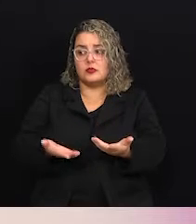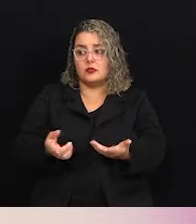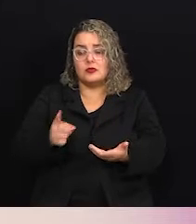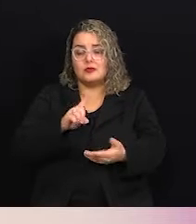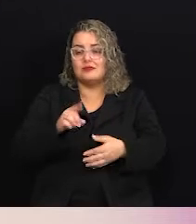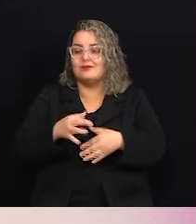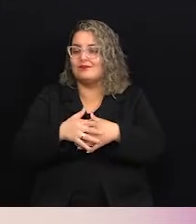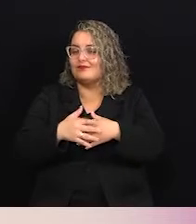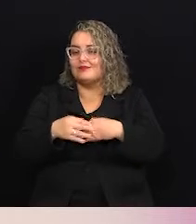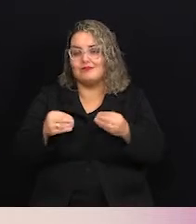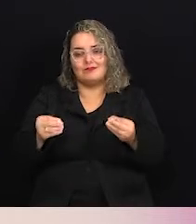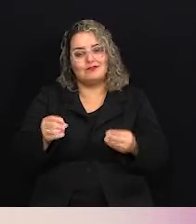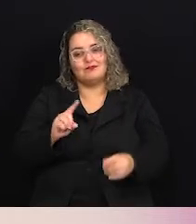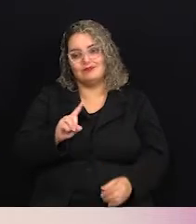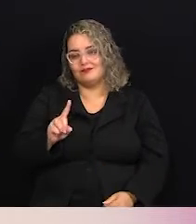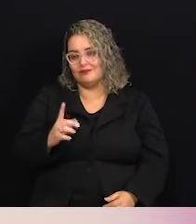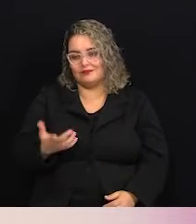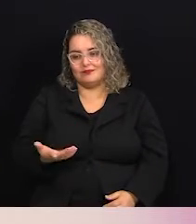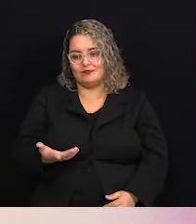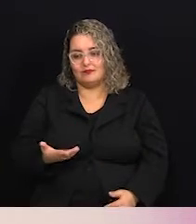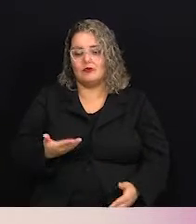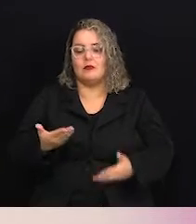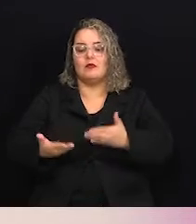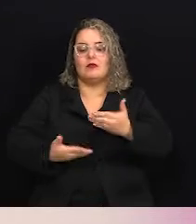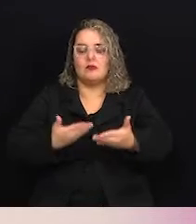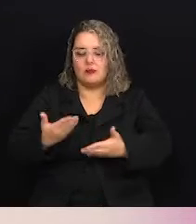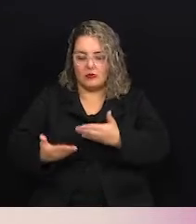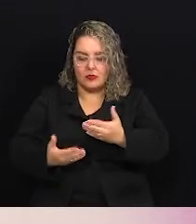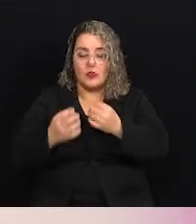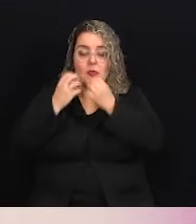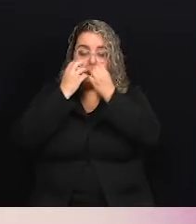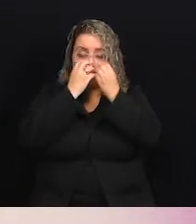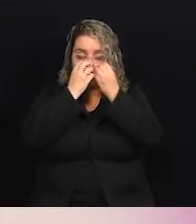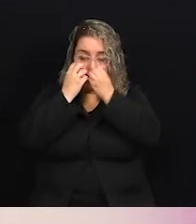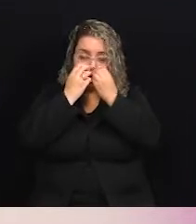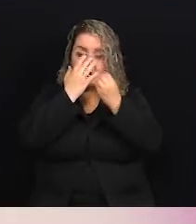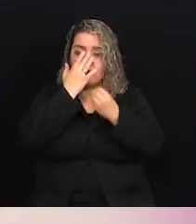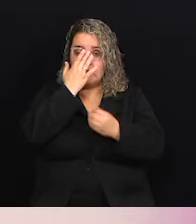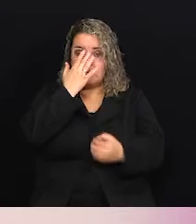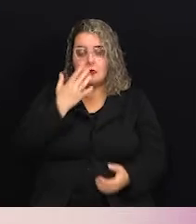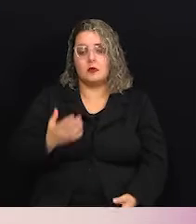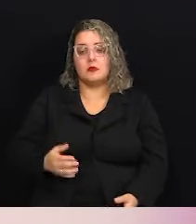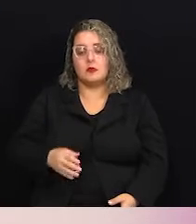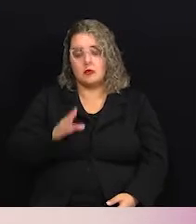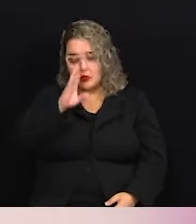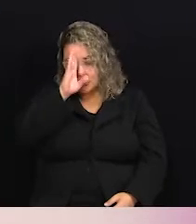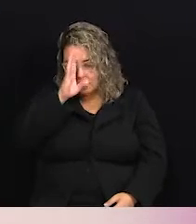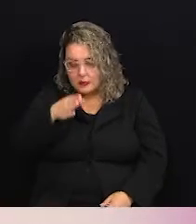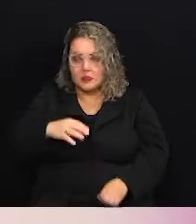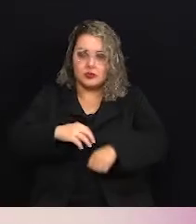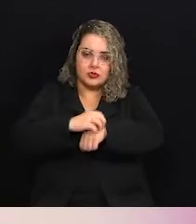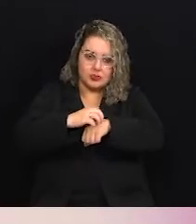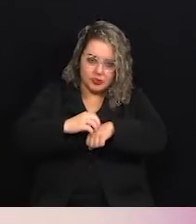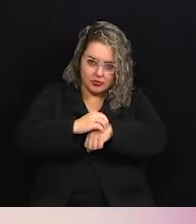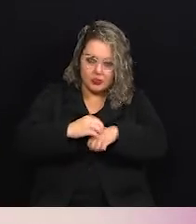eles não são curativos. Então, o tratamento, a rinite principalmente a rinite